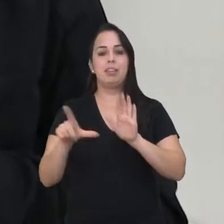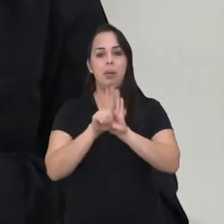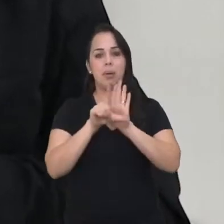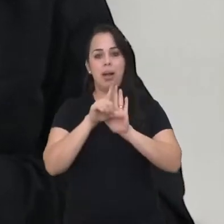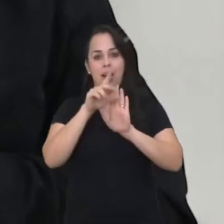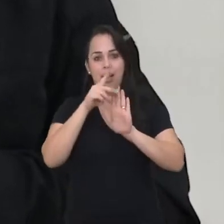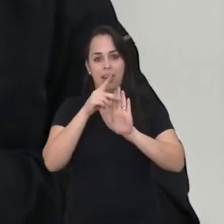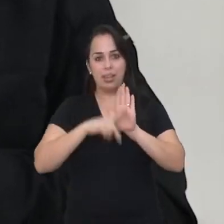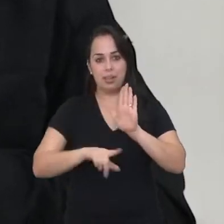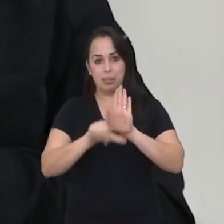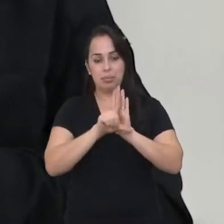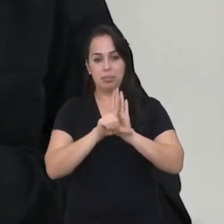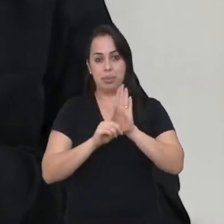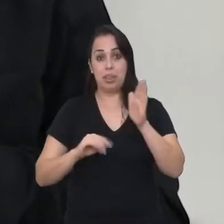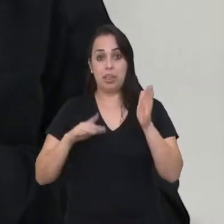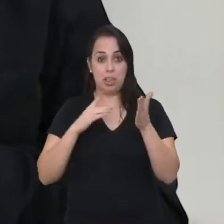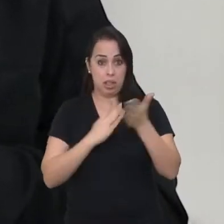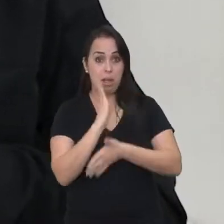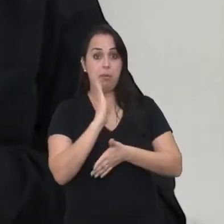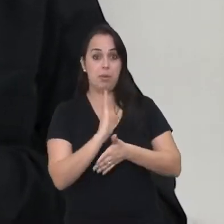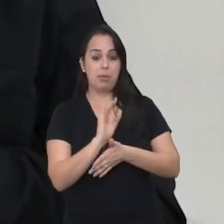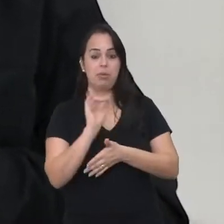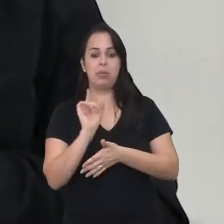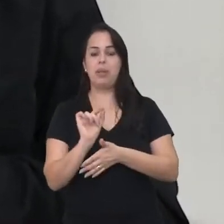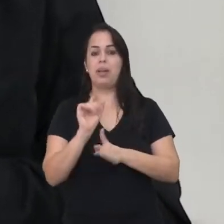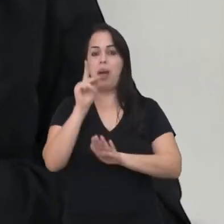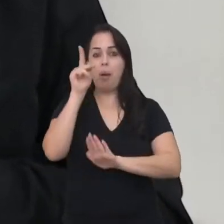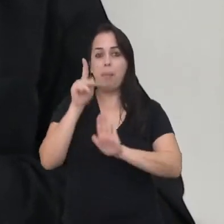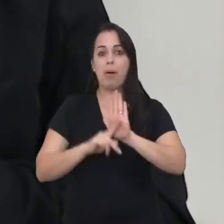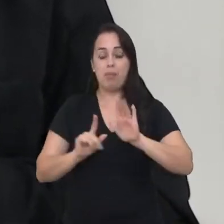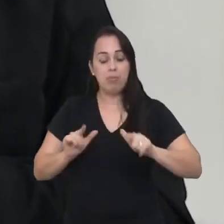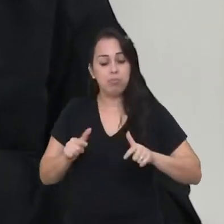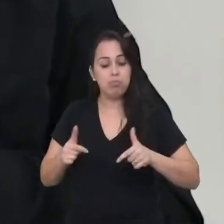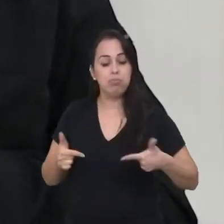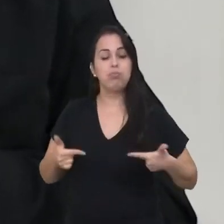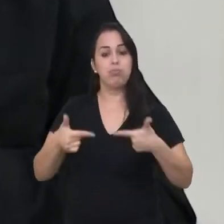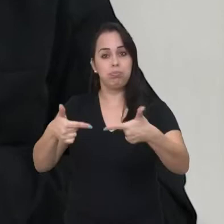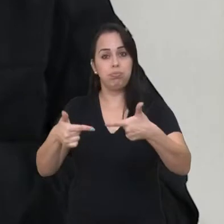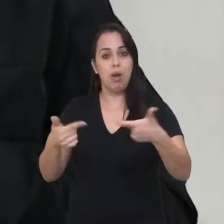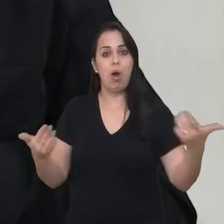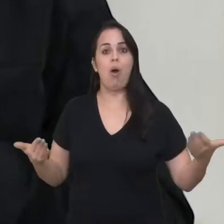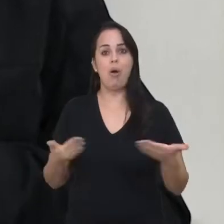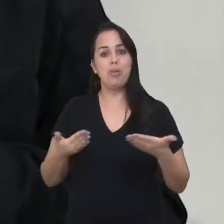lei municipal aprovada pela Câmara, que institui o programa Escolativa,